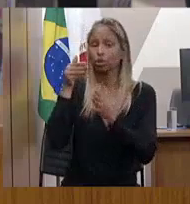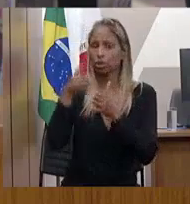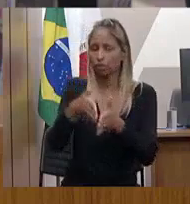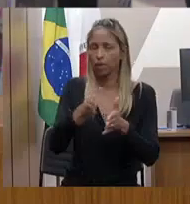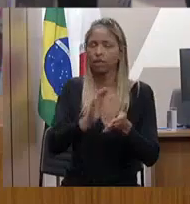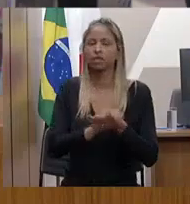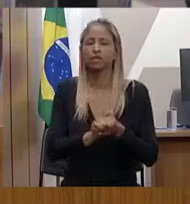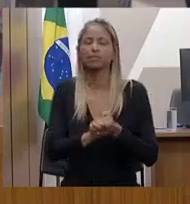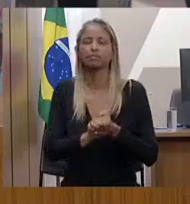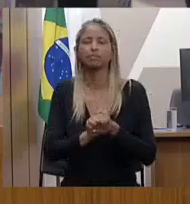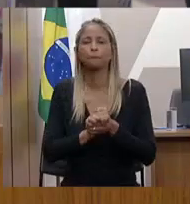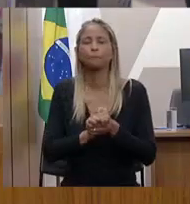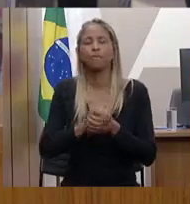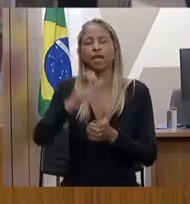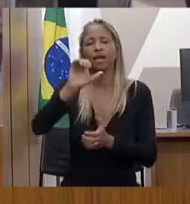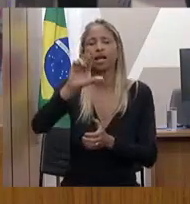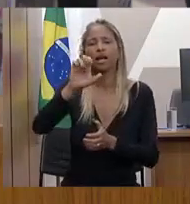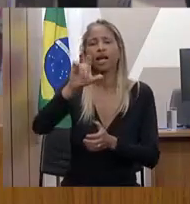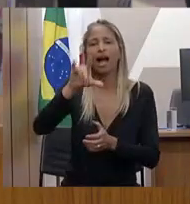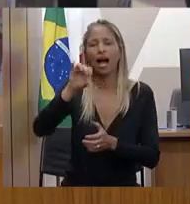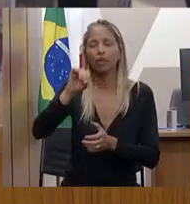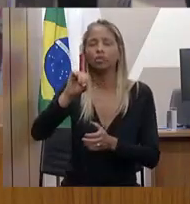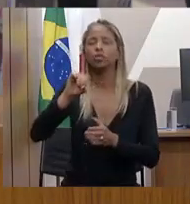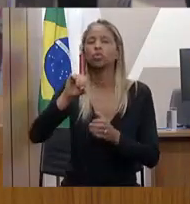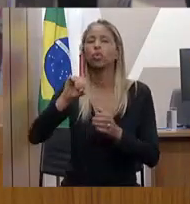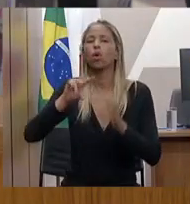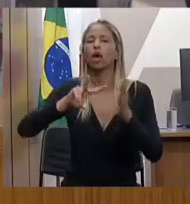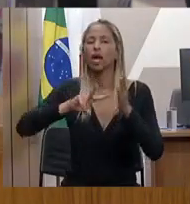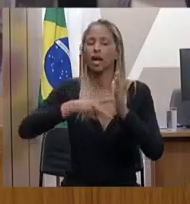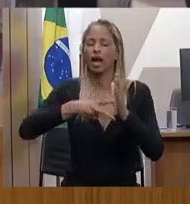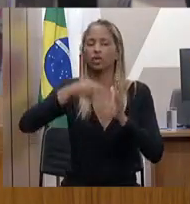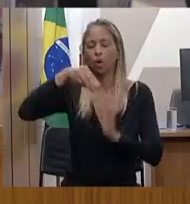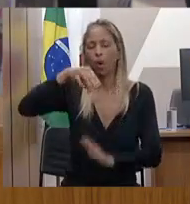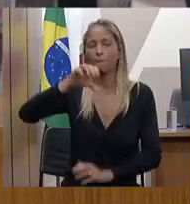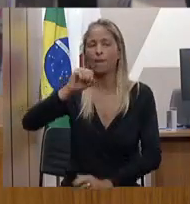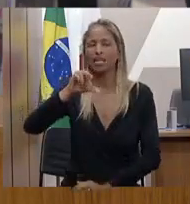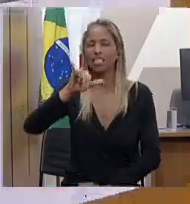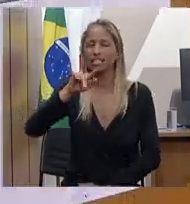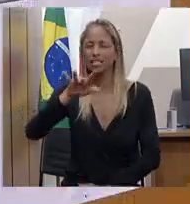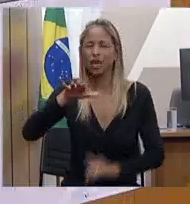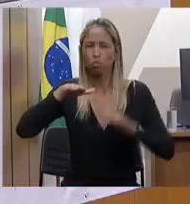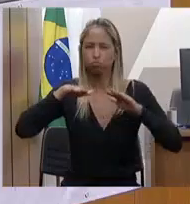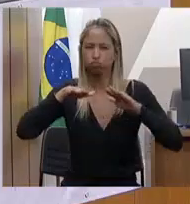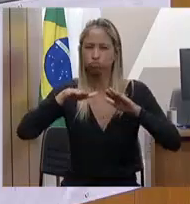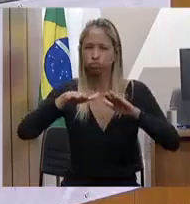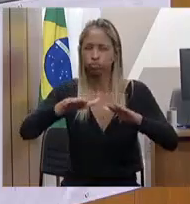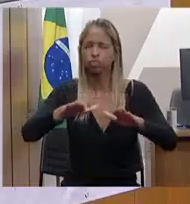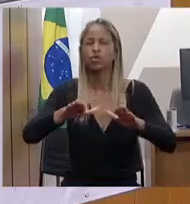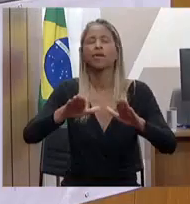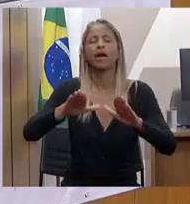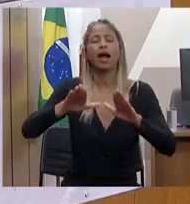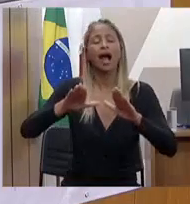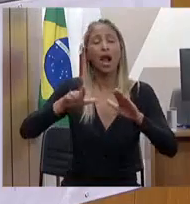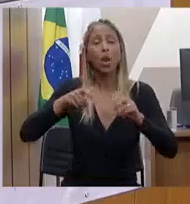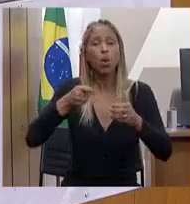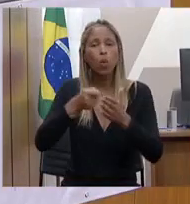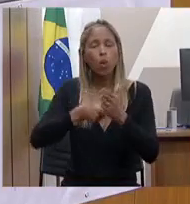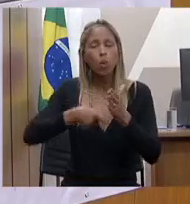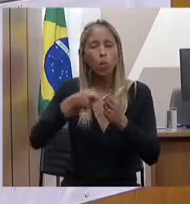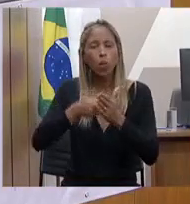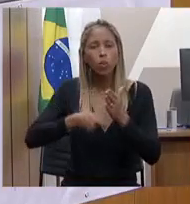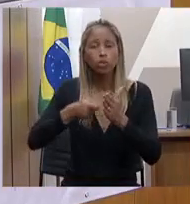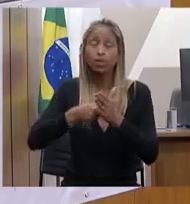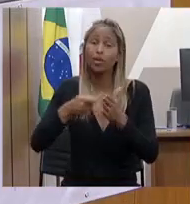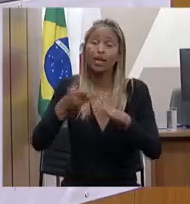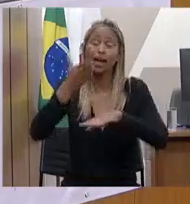Zé Carlos né dos marceneiros lá de Ubá a luta que ele tem contra as mutilações